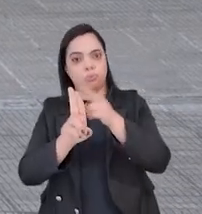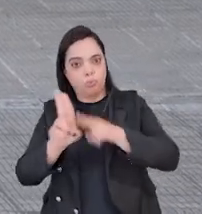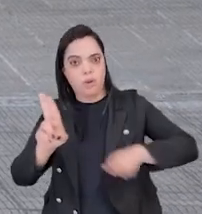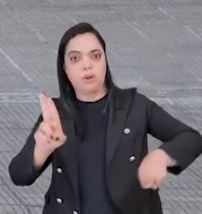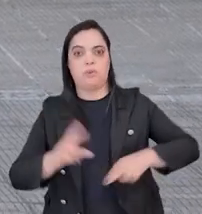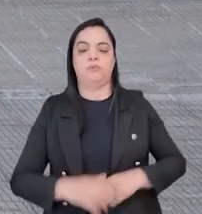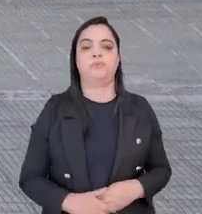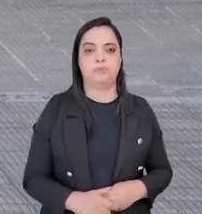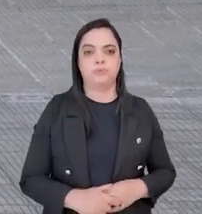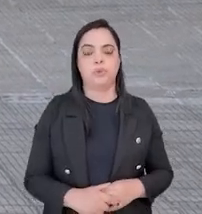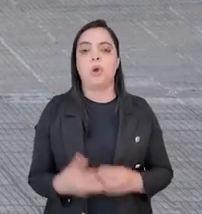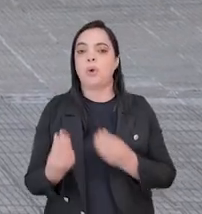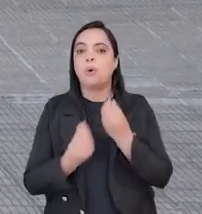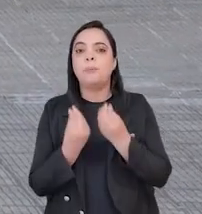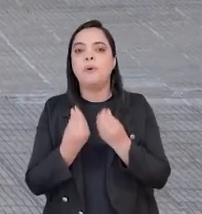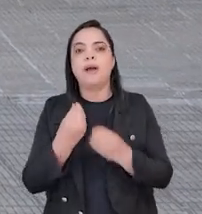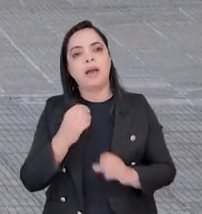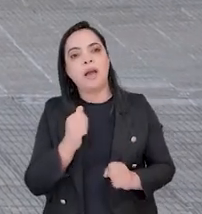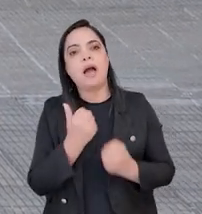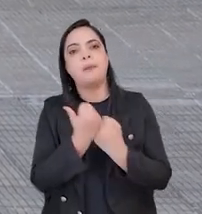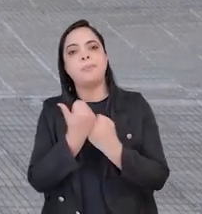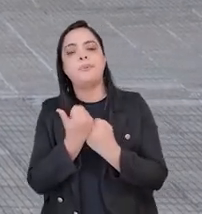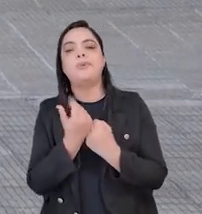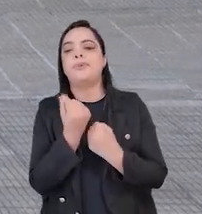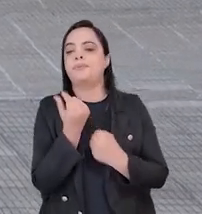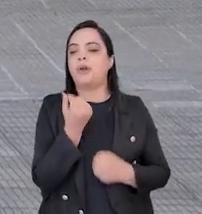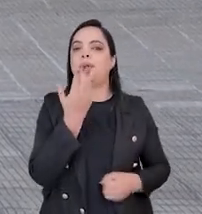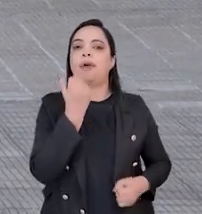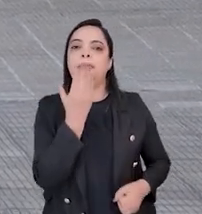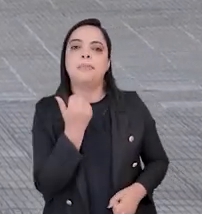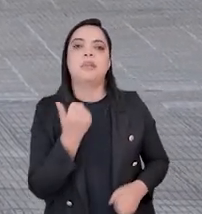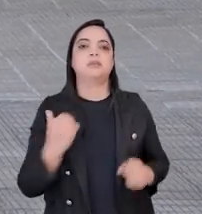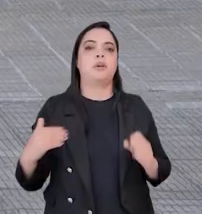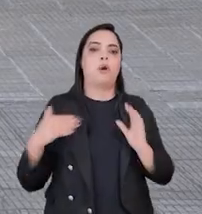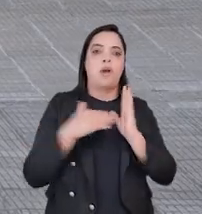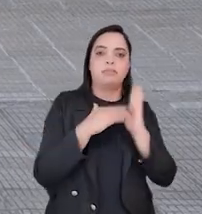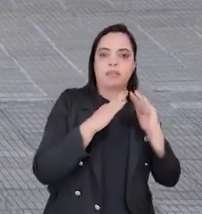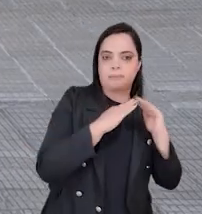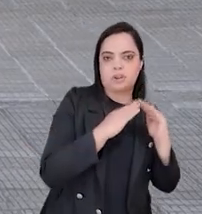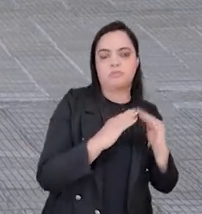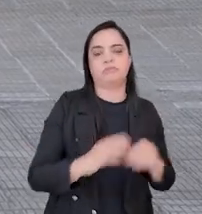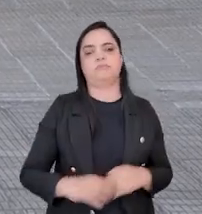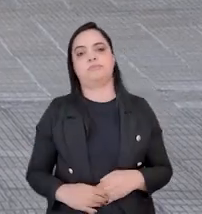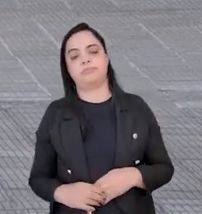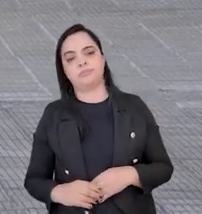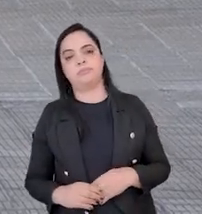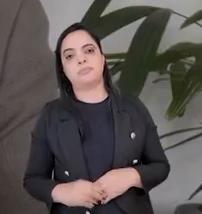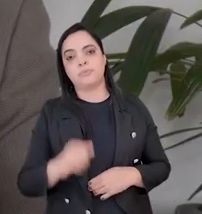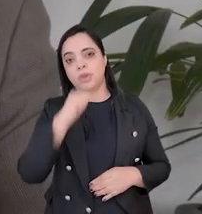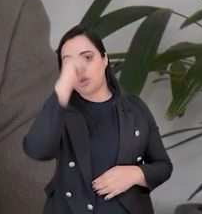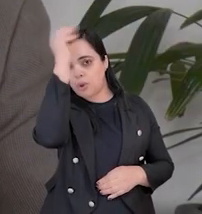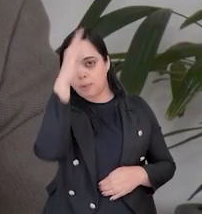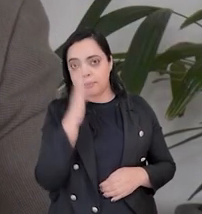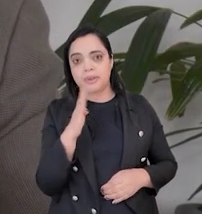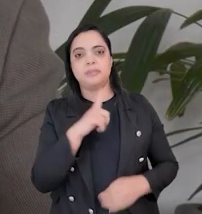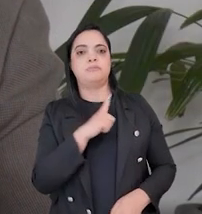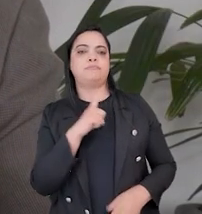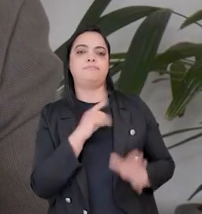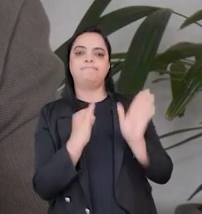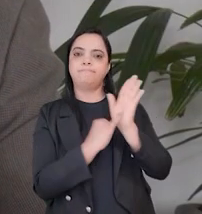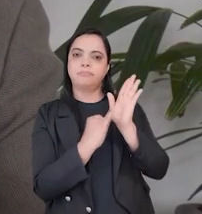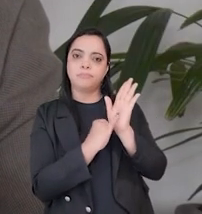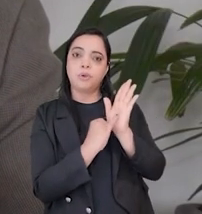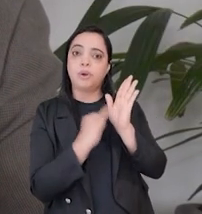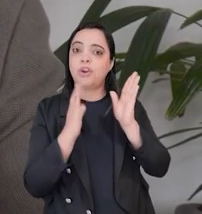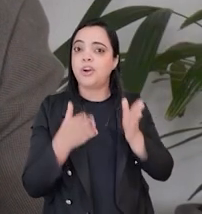na universidade através de auxílios que permeia desde a alimentação até a moradia no caso do Brasil